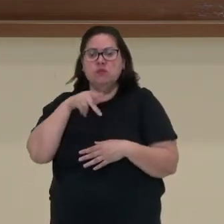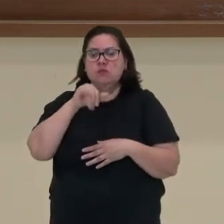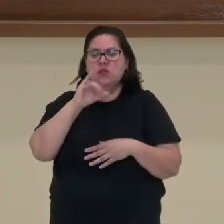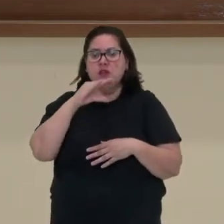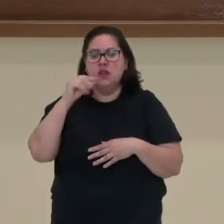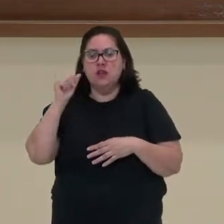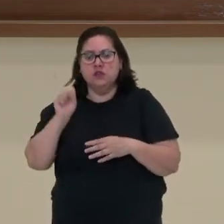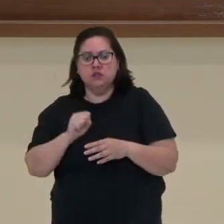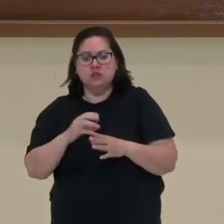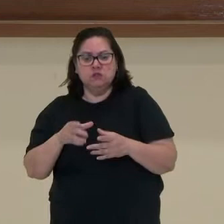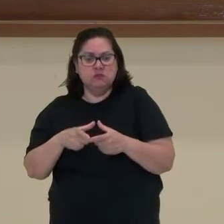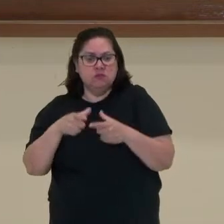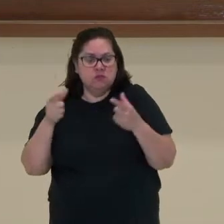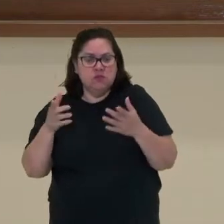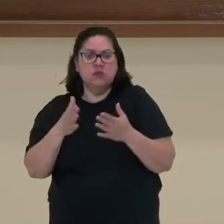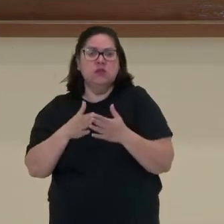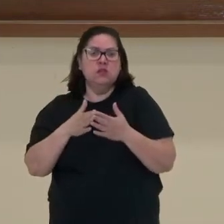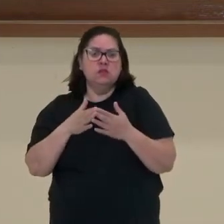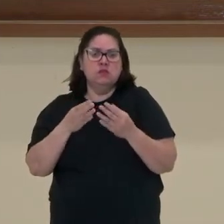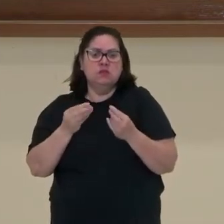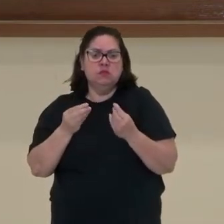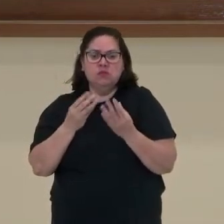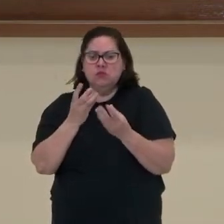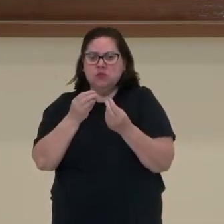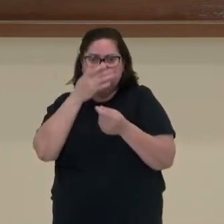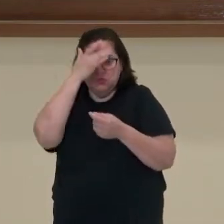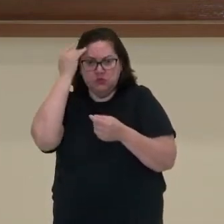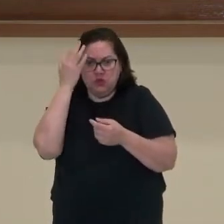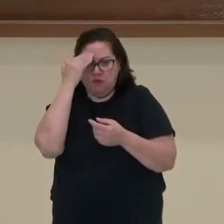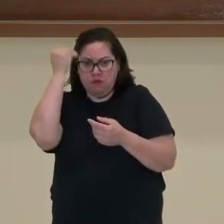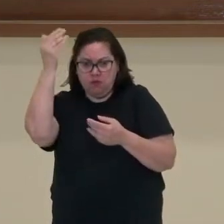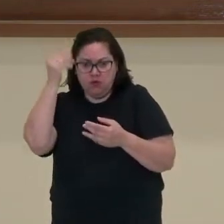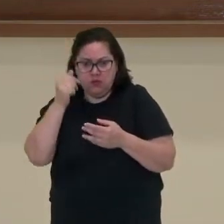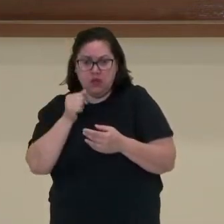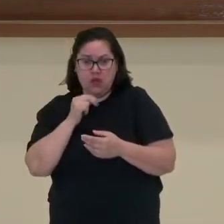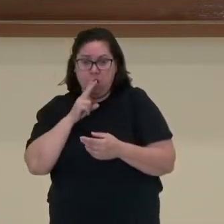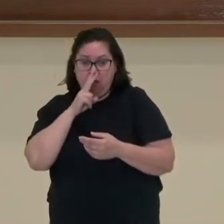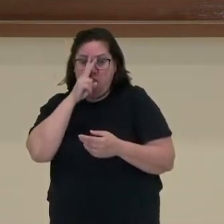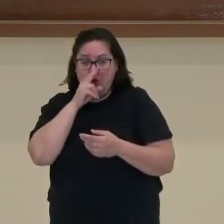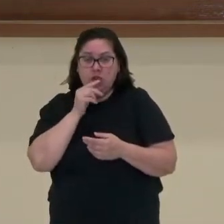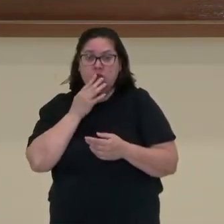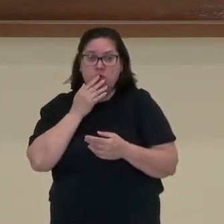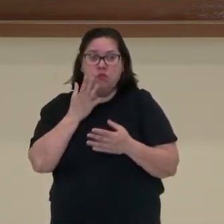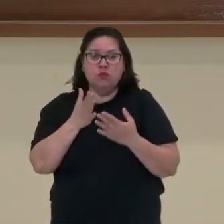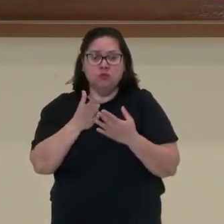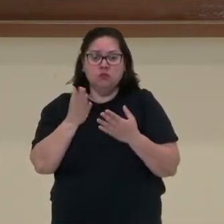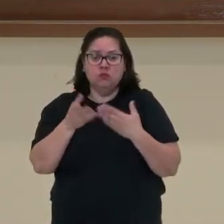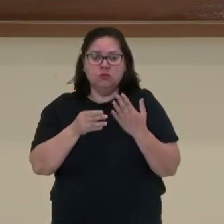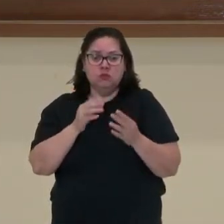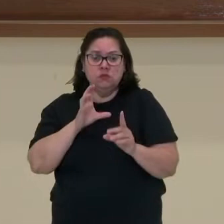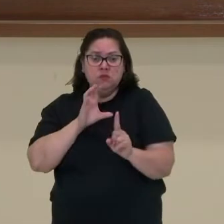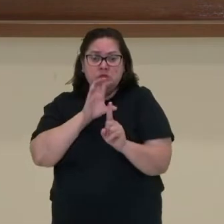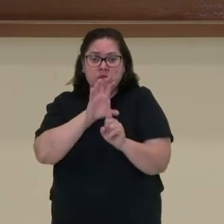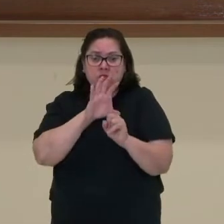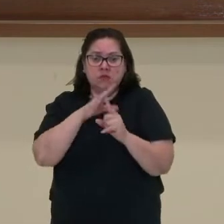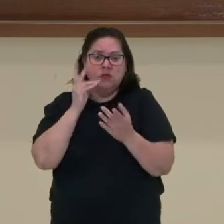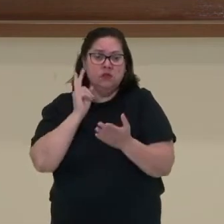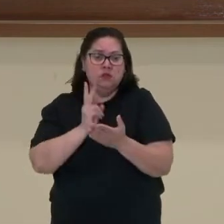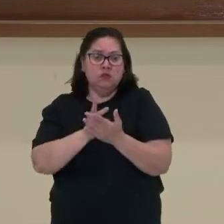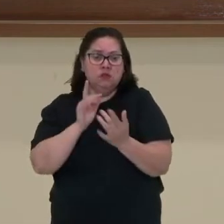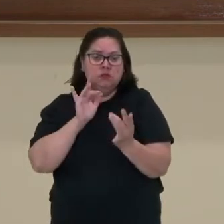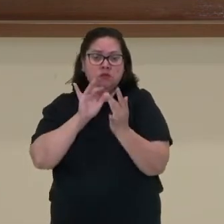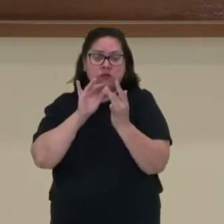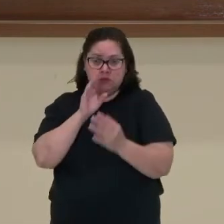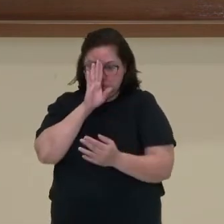Diego Rivera, grande muralista mexicano, por Gauguin, essa coisa da cor forte. Então isso ele leva tudo como influência, mas sempre tendo essa